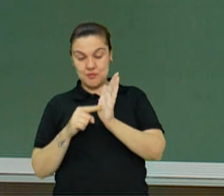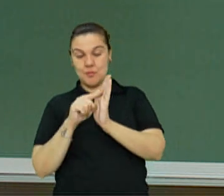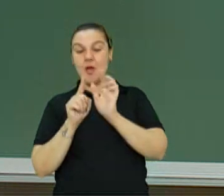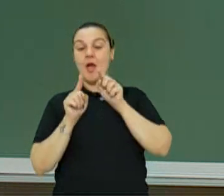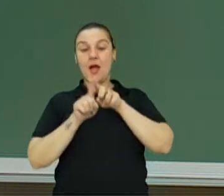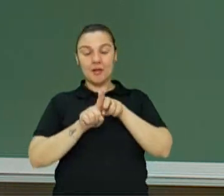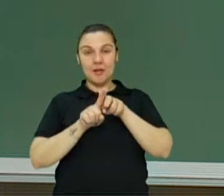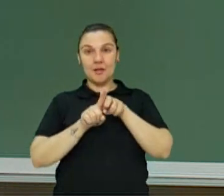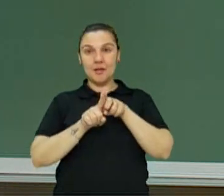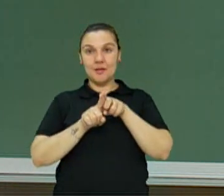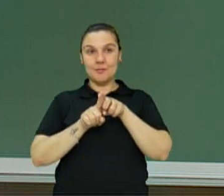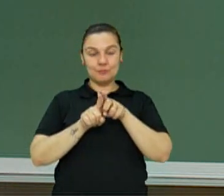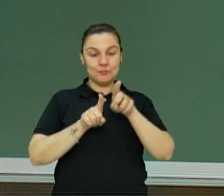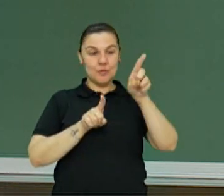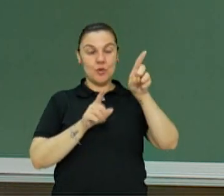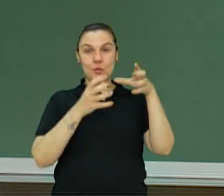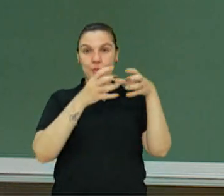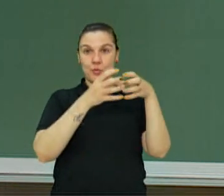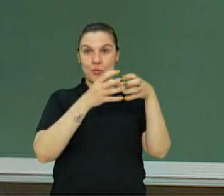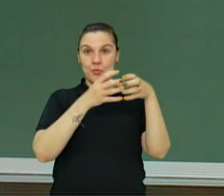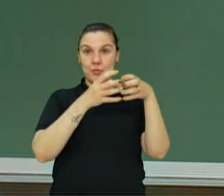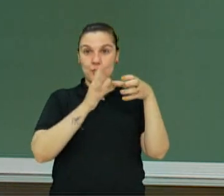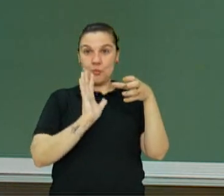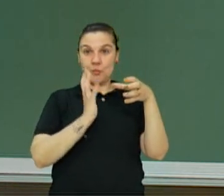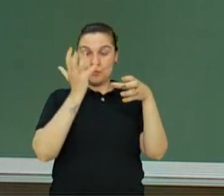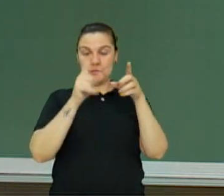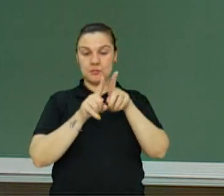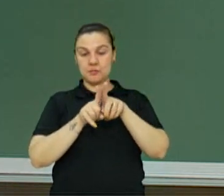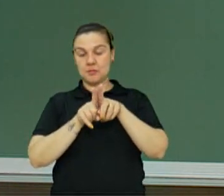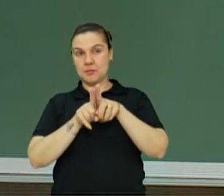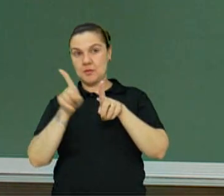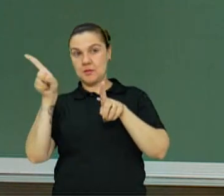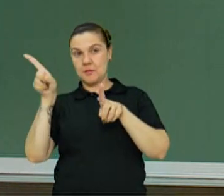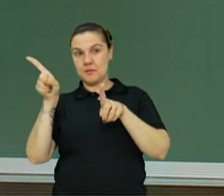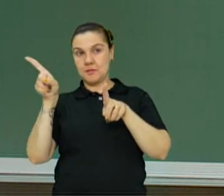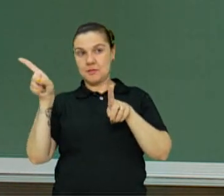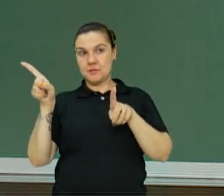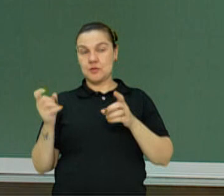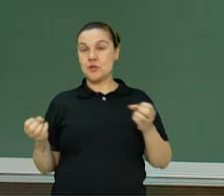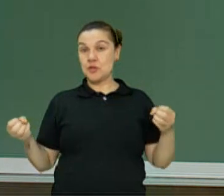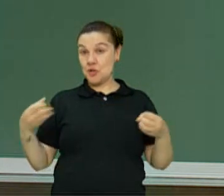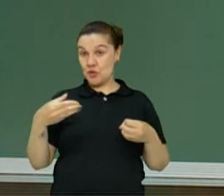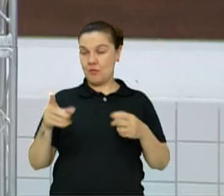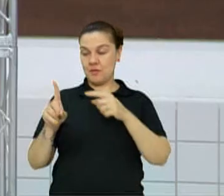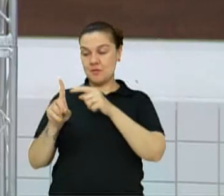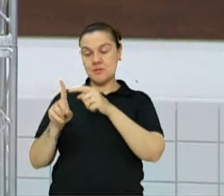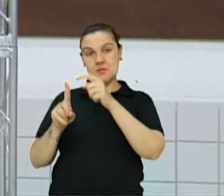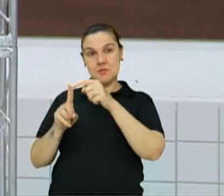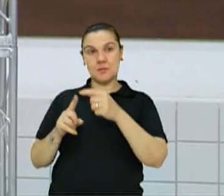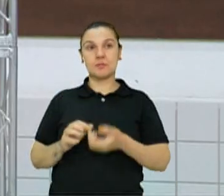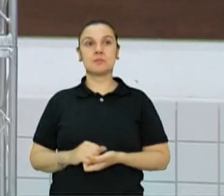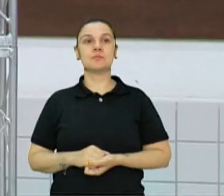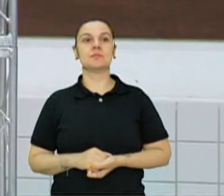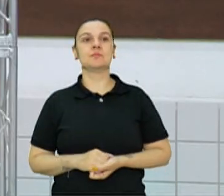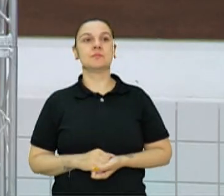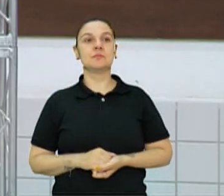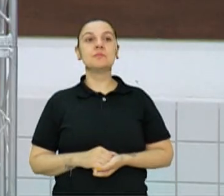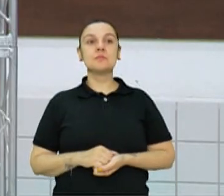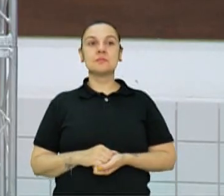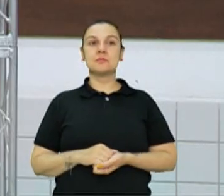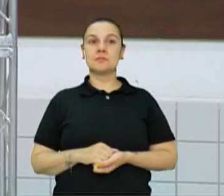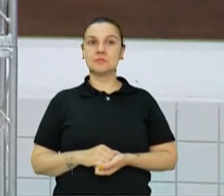até aqui, aqui formou um nó, um evento de especiação, aonde eu vou ter a origem de novas espécies, tanto de um lado quanto do